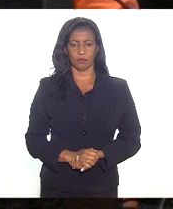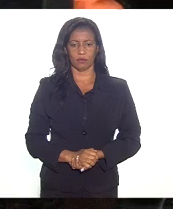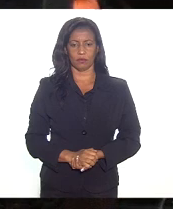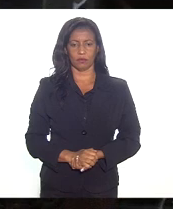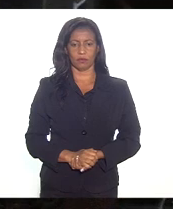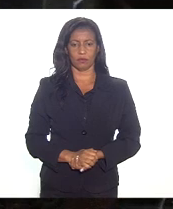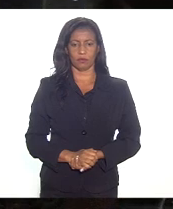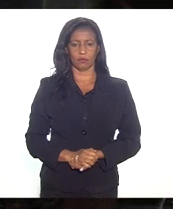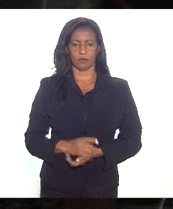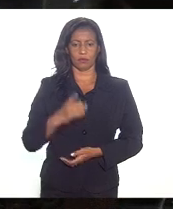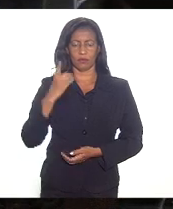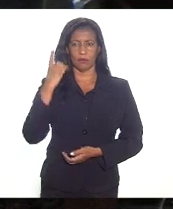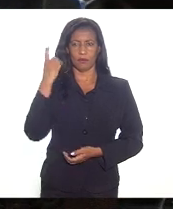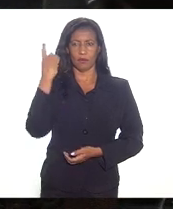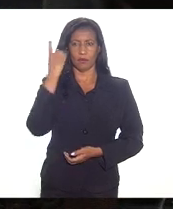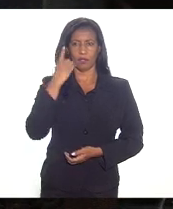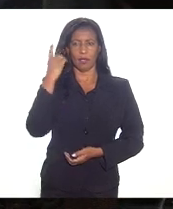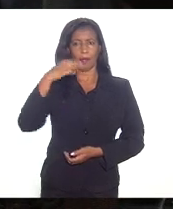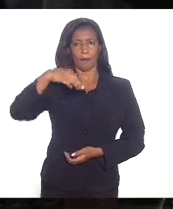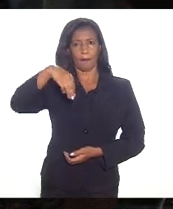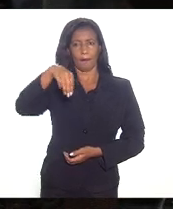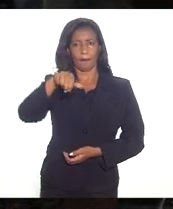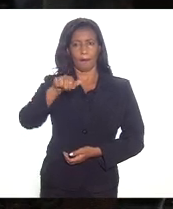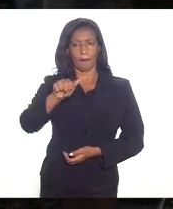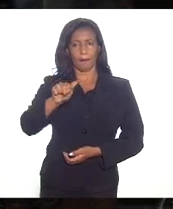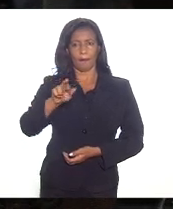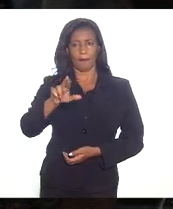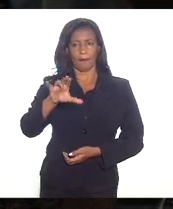Deputado Marcos Miller.